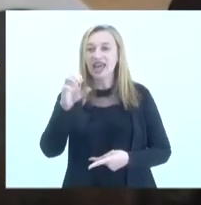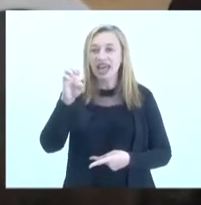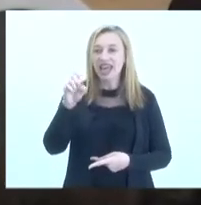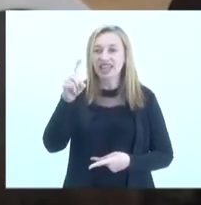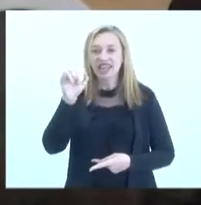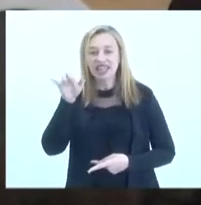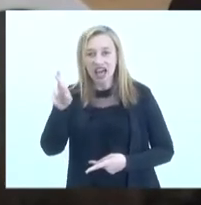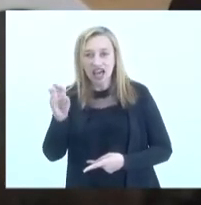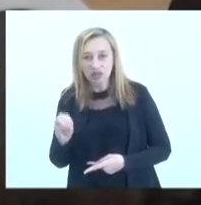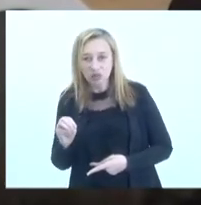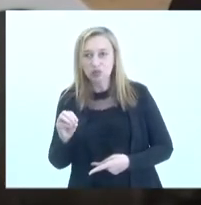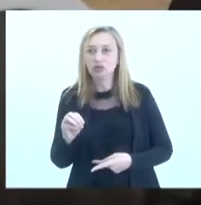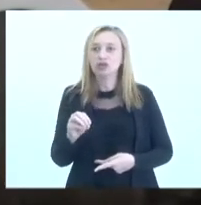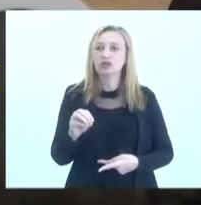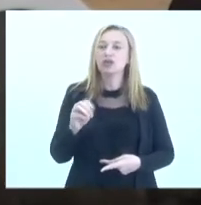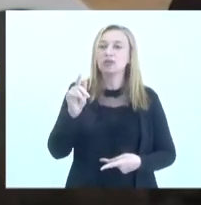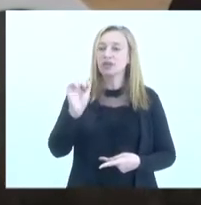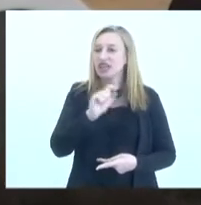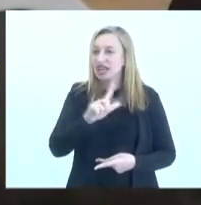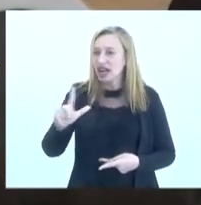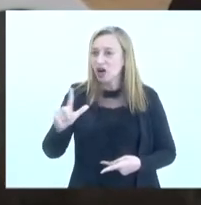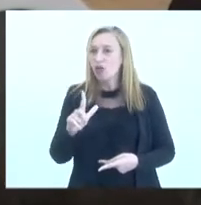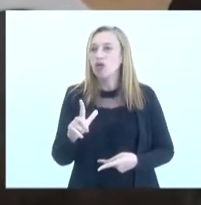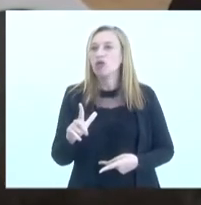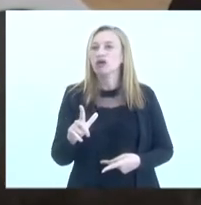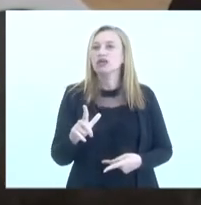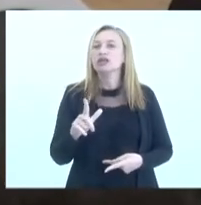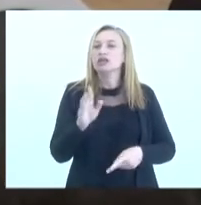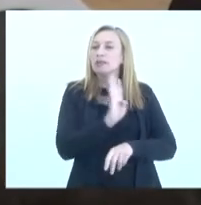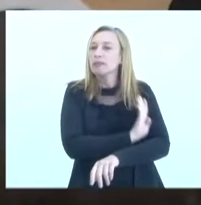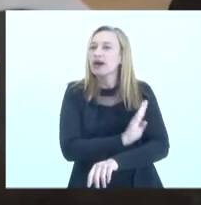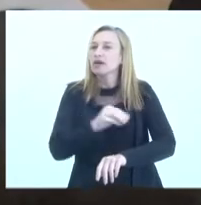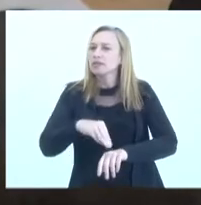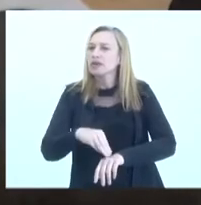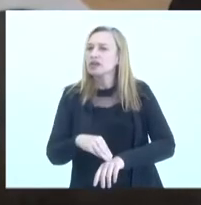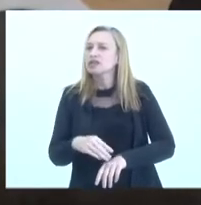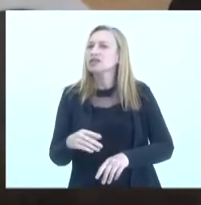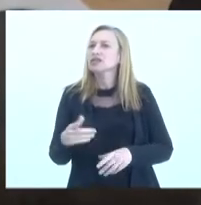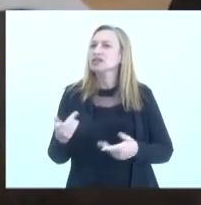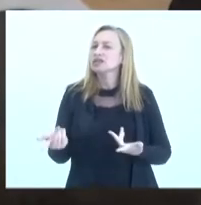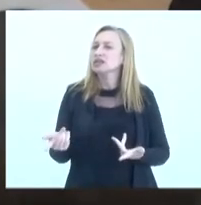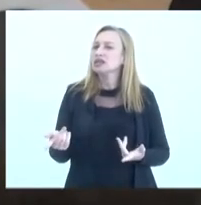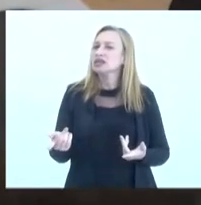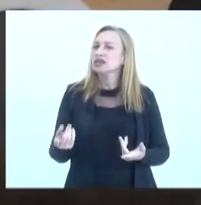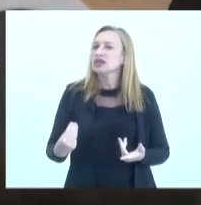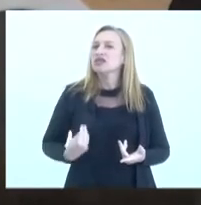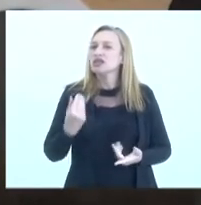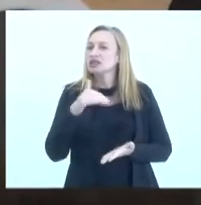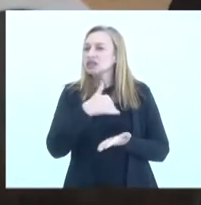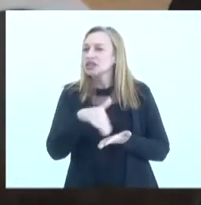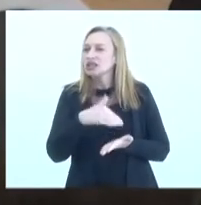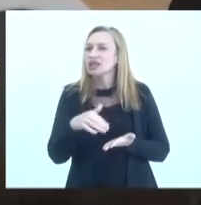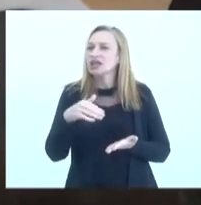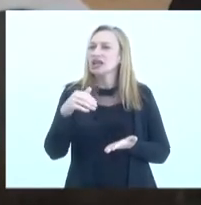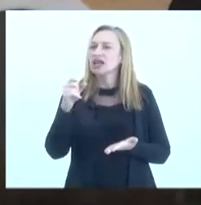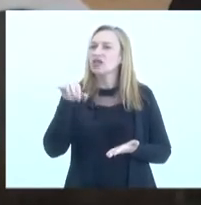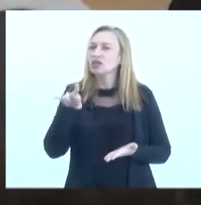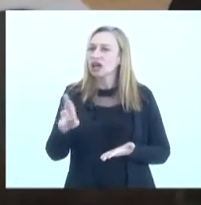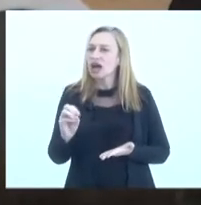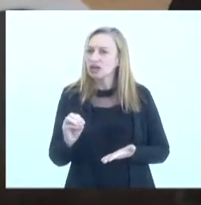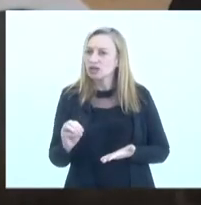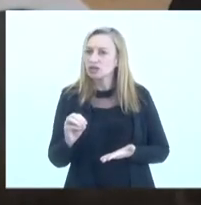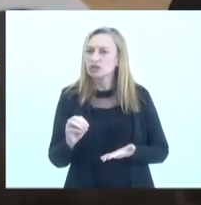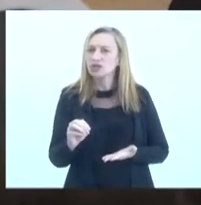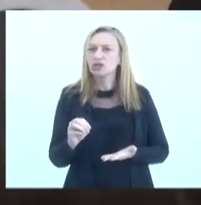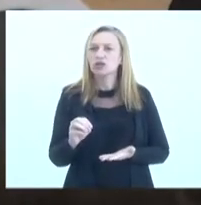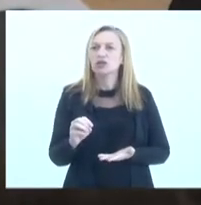Edinardo, em Pinheiral, e em Barra Mansa tivemos a gentil presença do secretário Leonardo Ramos, se não estou